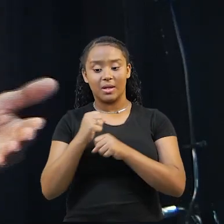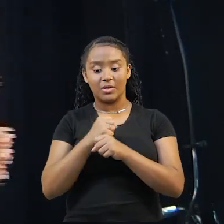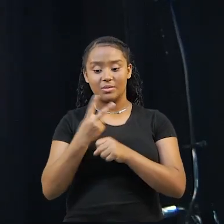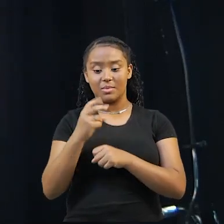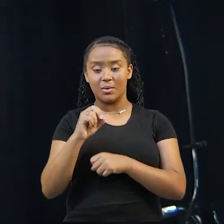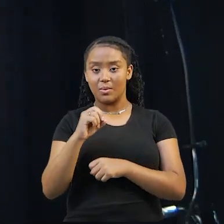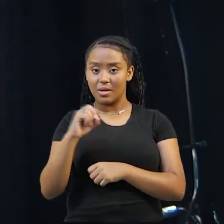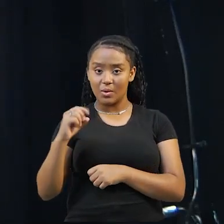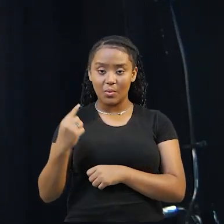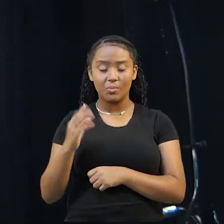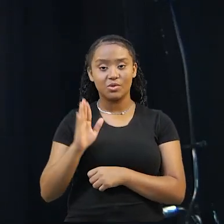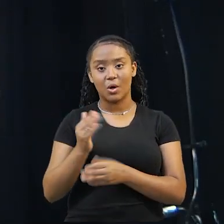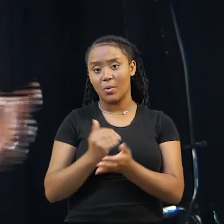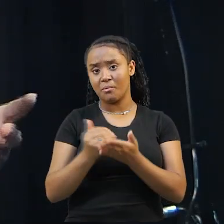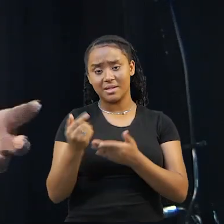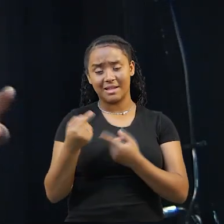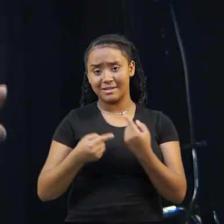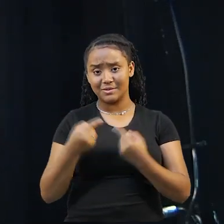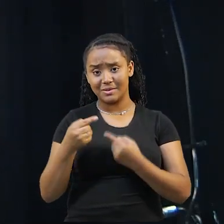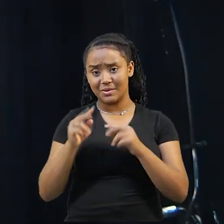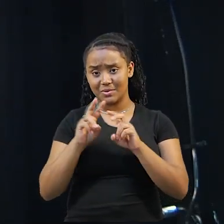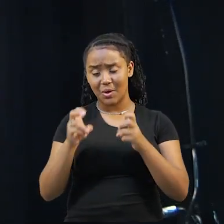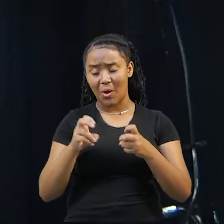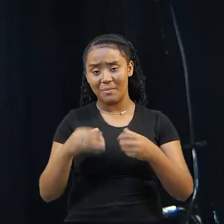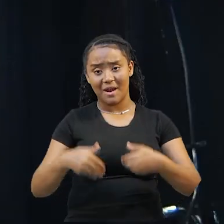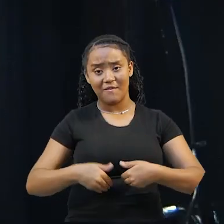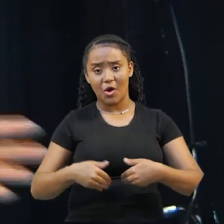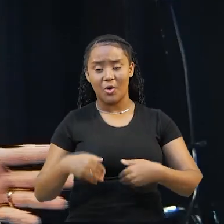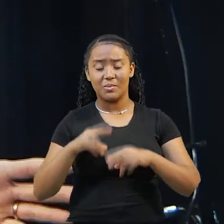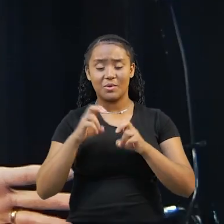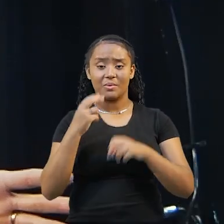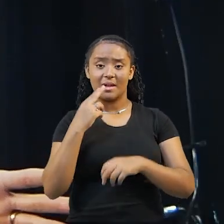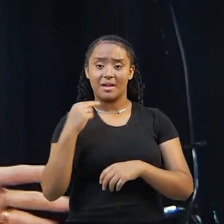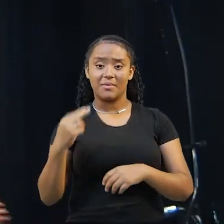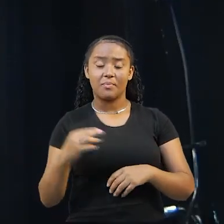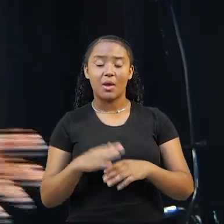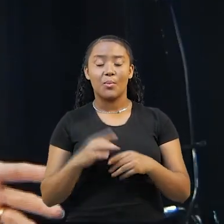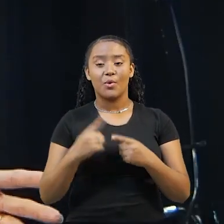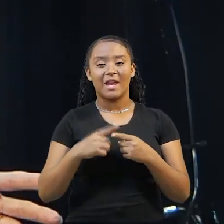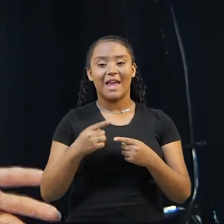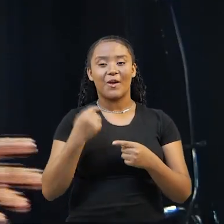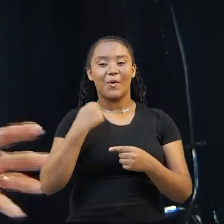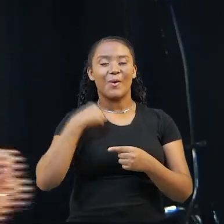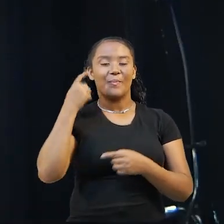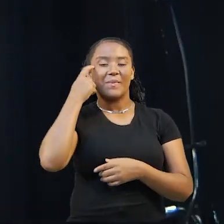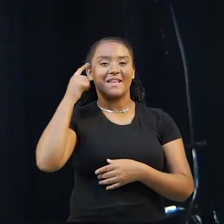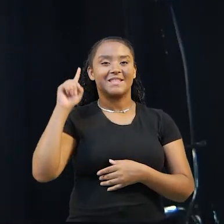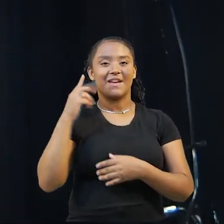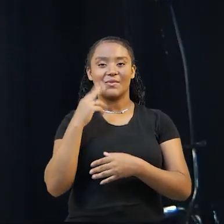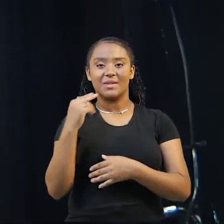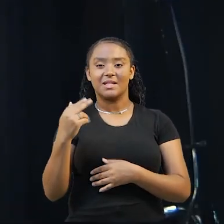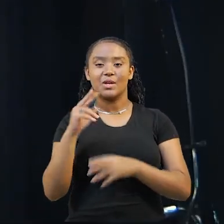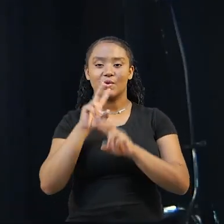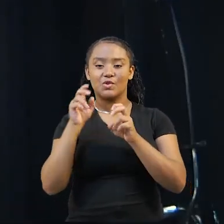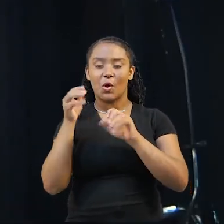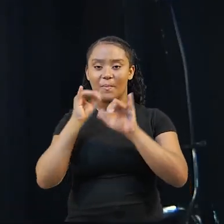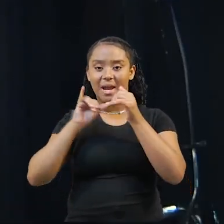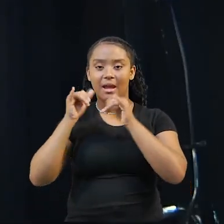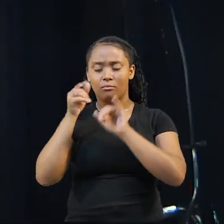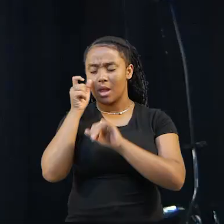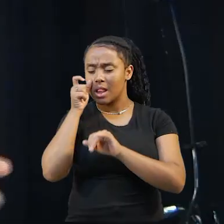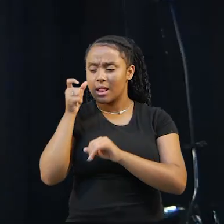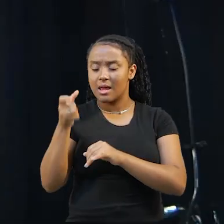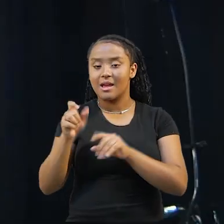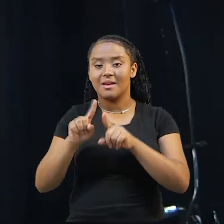logo em seguida a gente teve... Então, quando eu pensava nutrição, eu pensava, bom, tem a parte da química que me interessa, mas tem também a parte